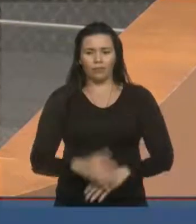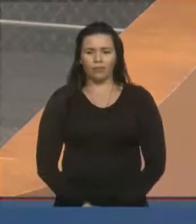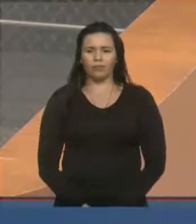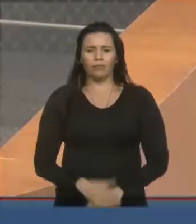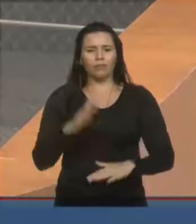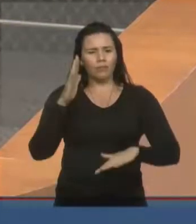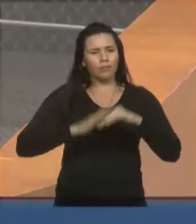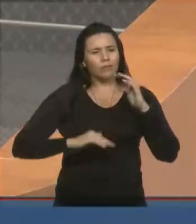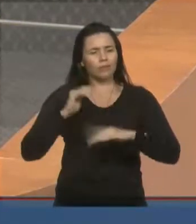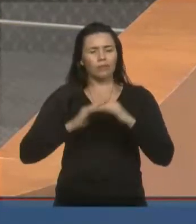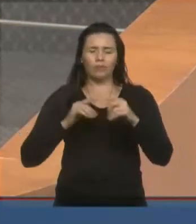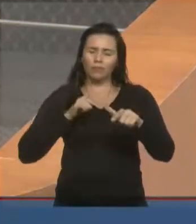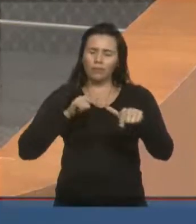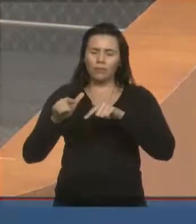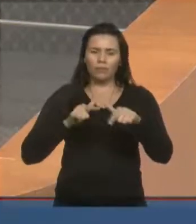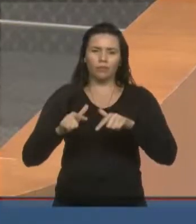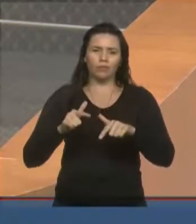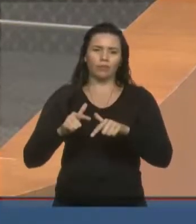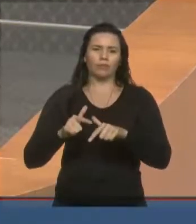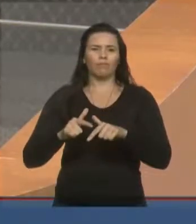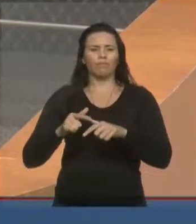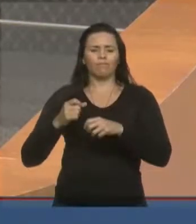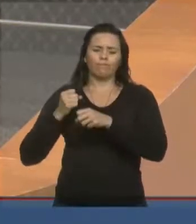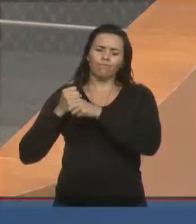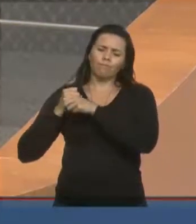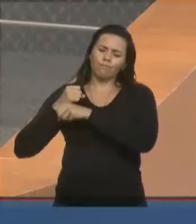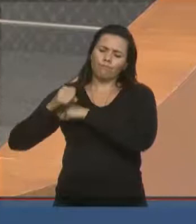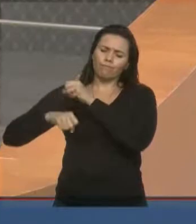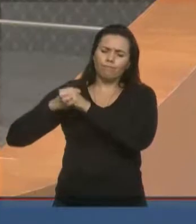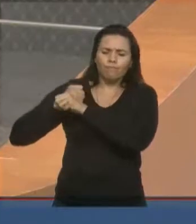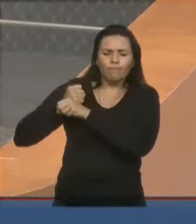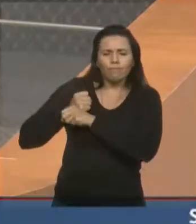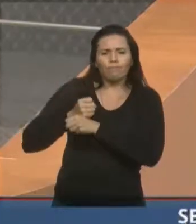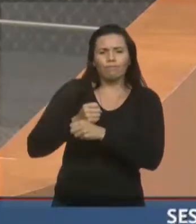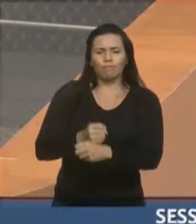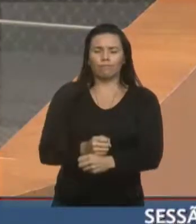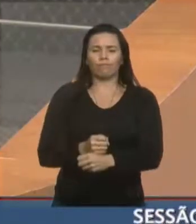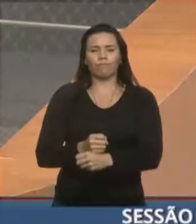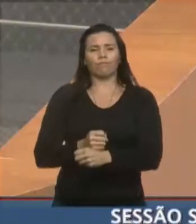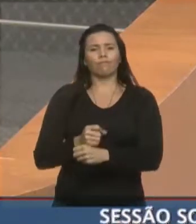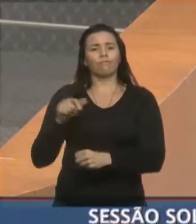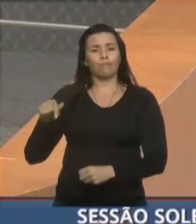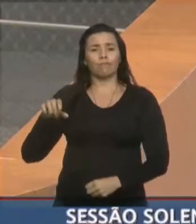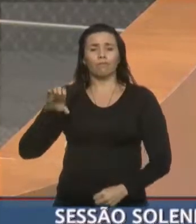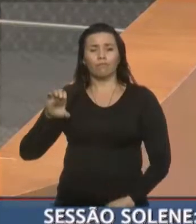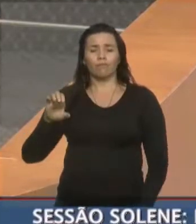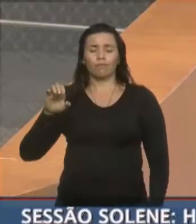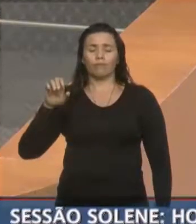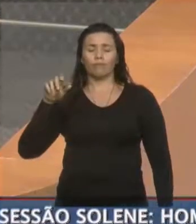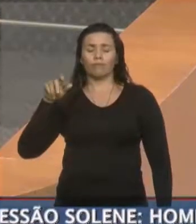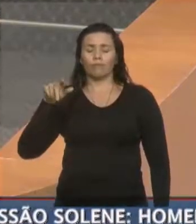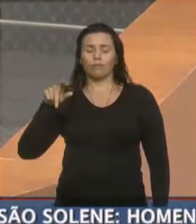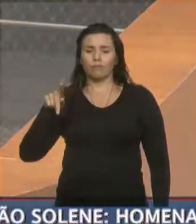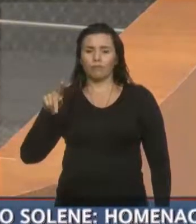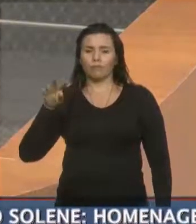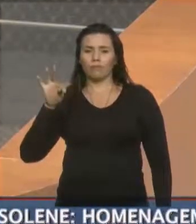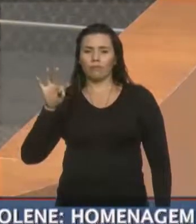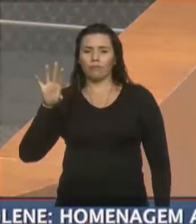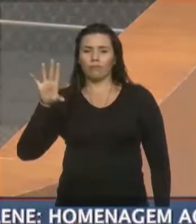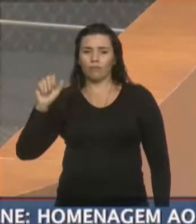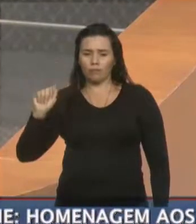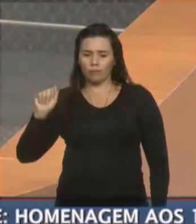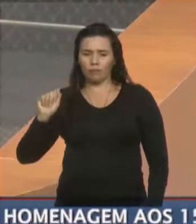esse tempo, no Centro de Perícias, fazem um trabalho de excelência. E, senhores,